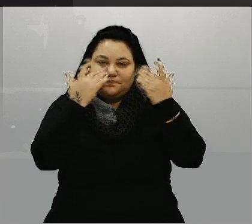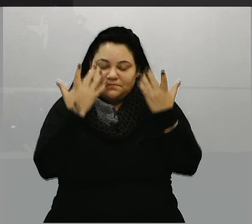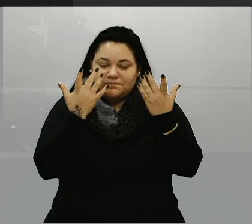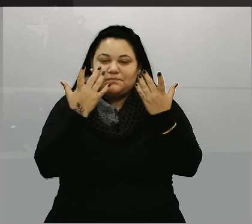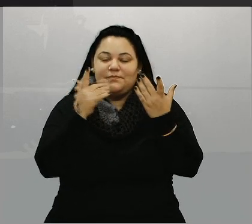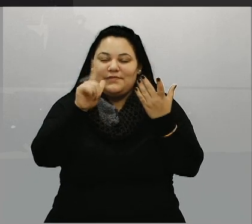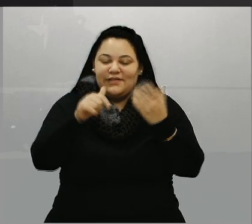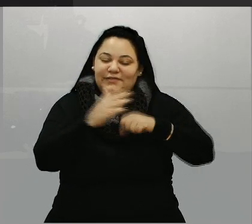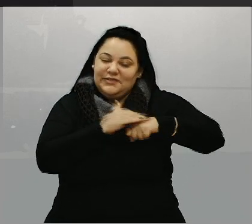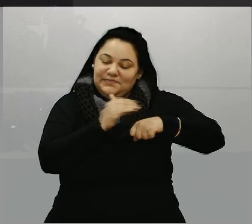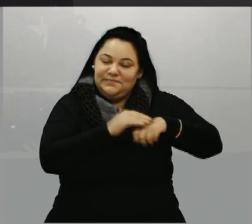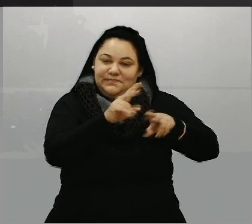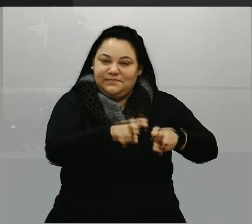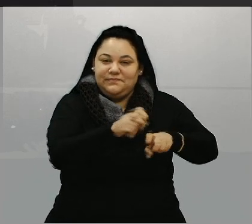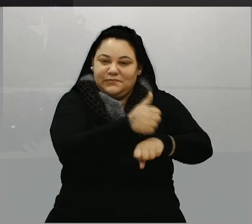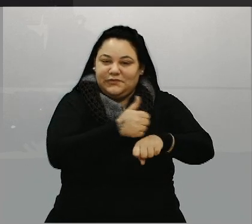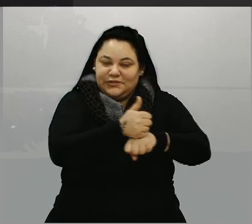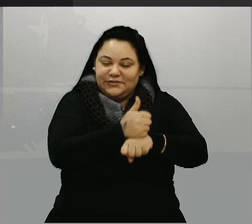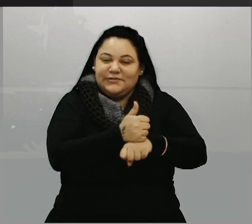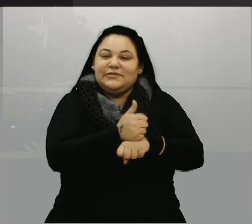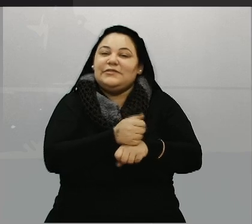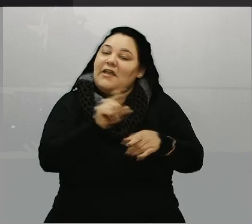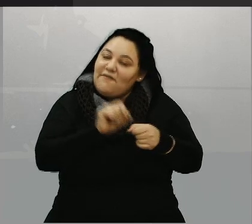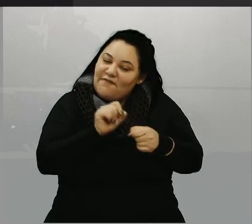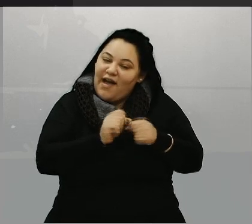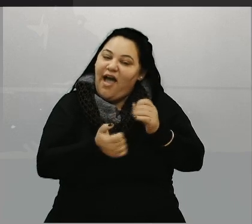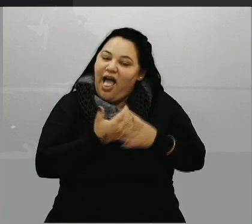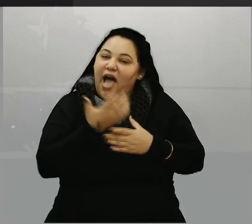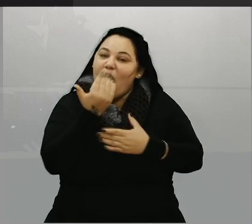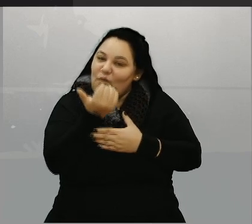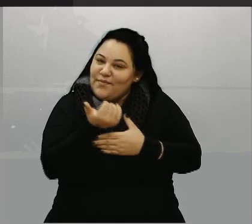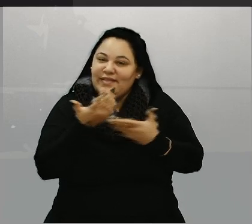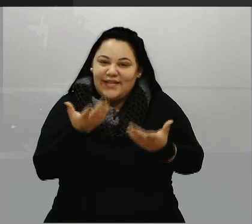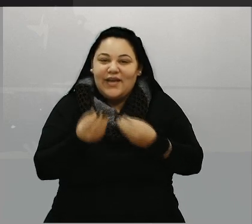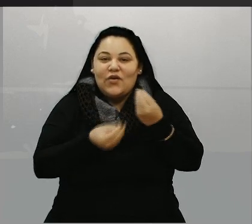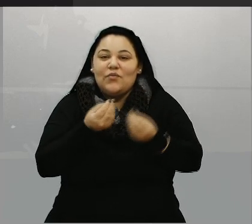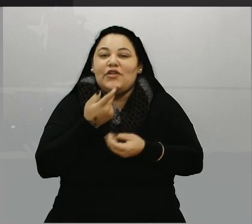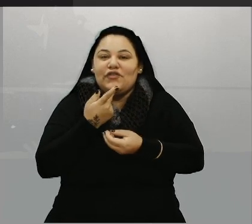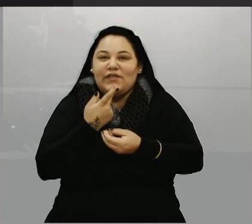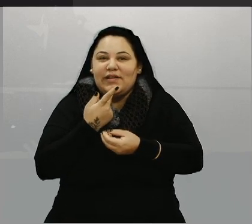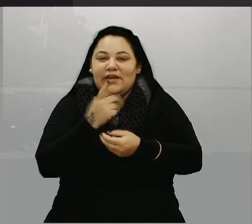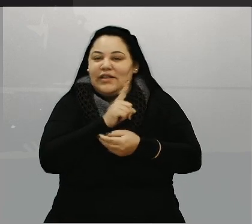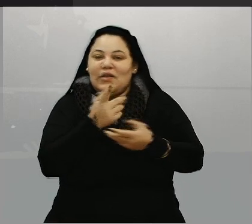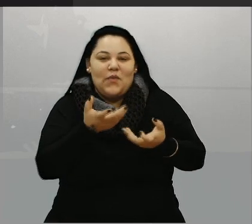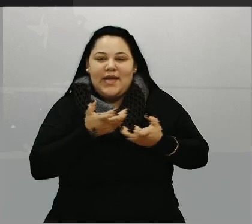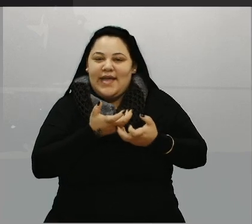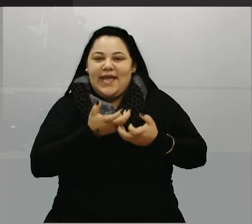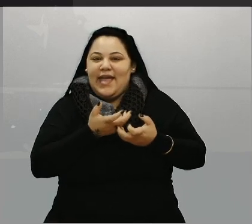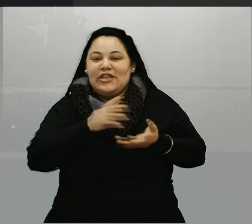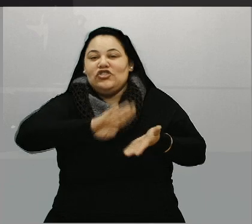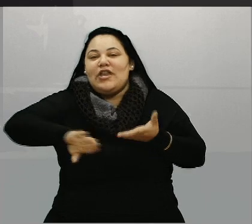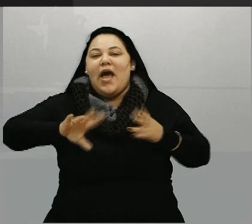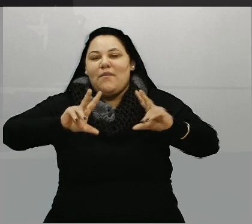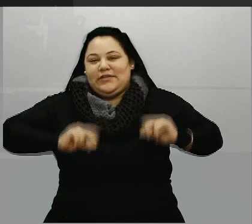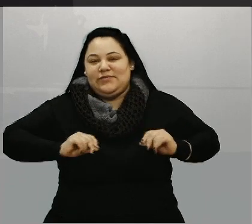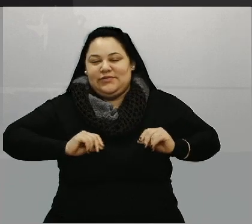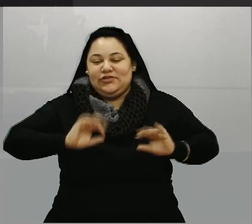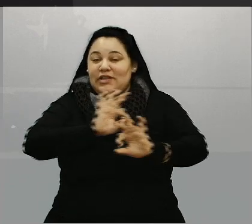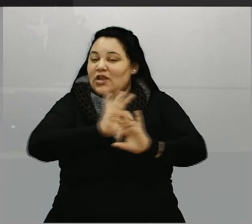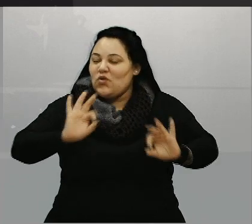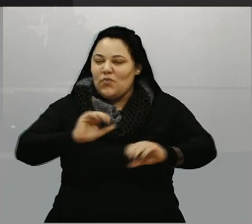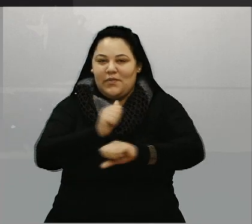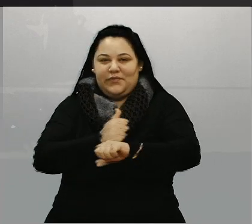querido agricultor, que nos traz comida. E é como a gente diz, sem querer desmerecer nenhuma